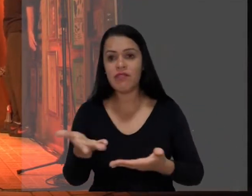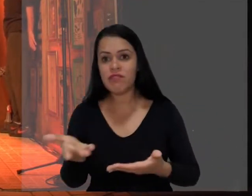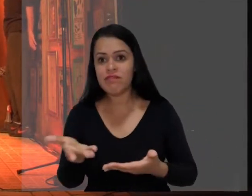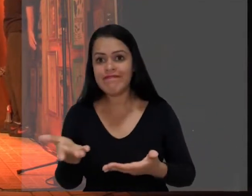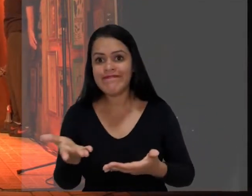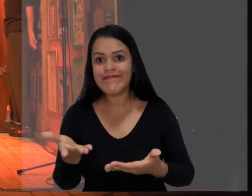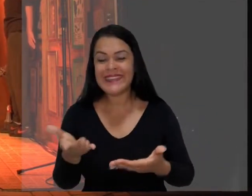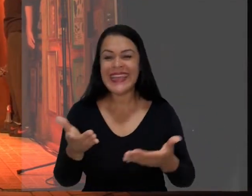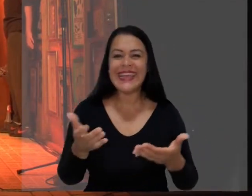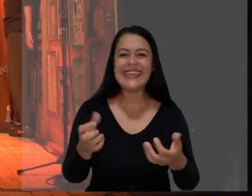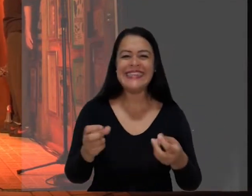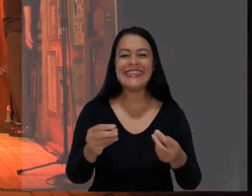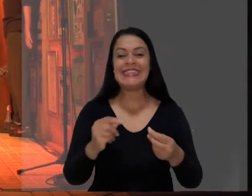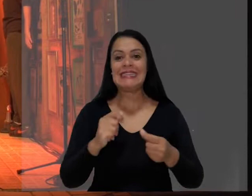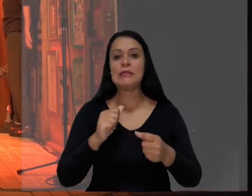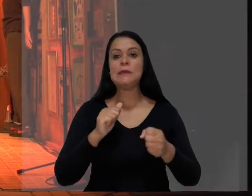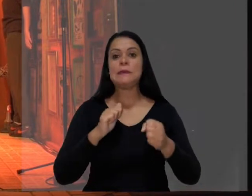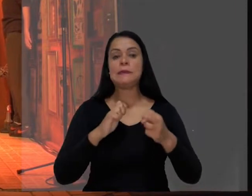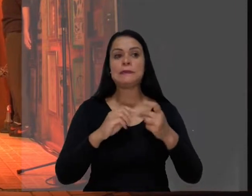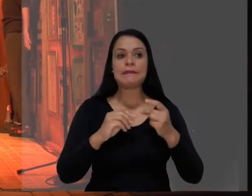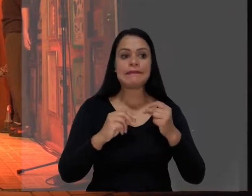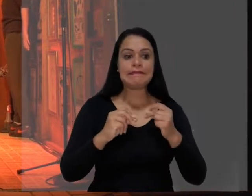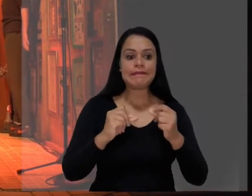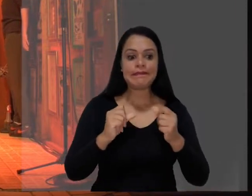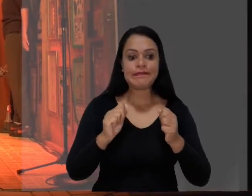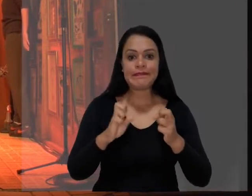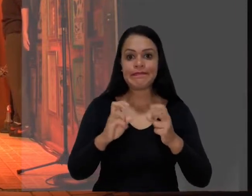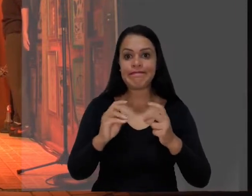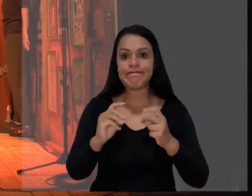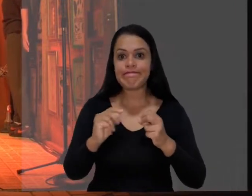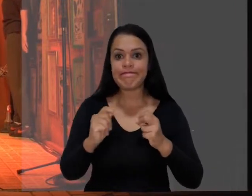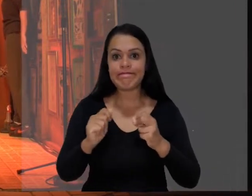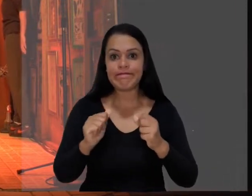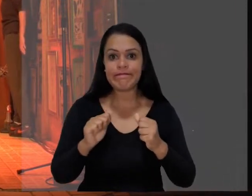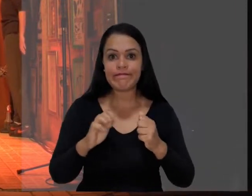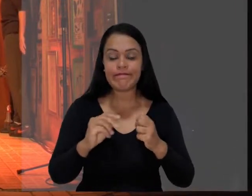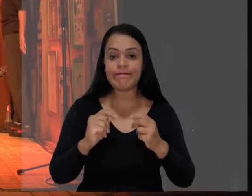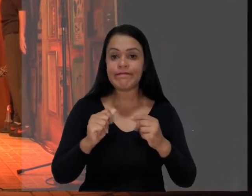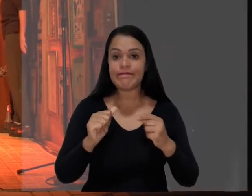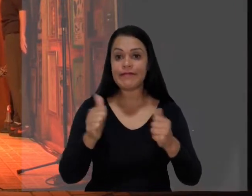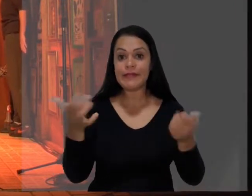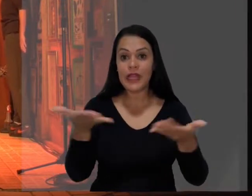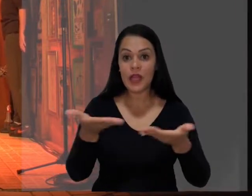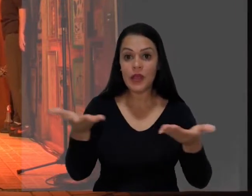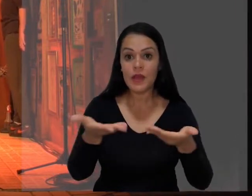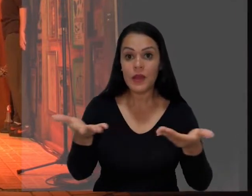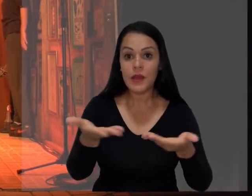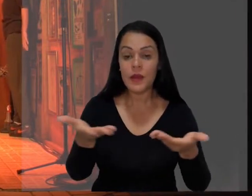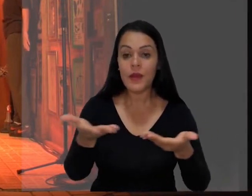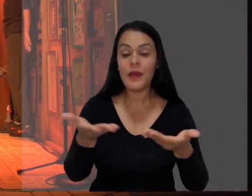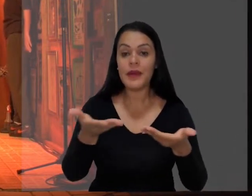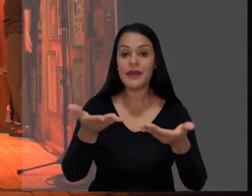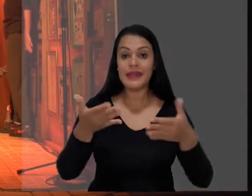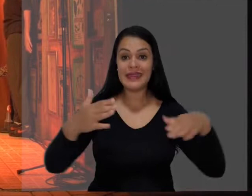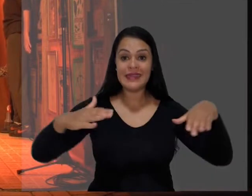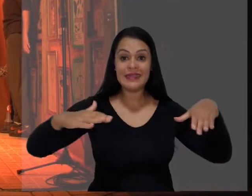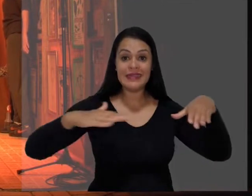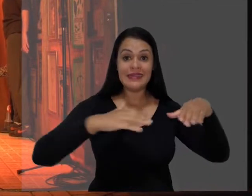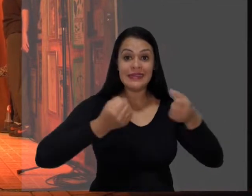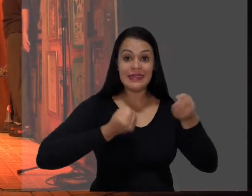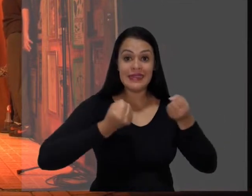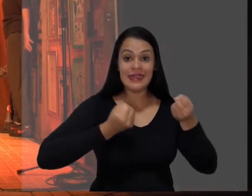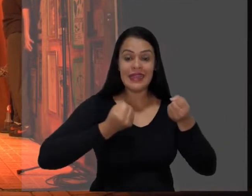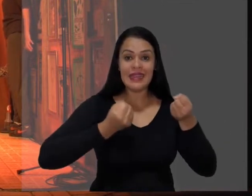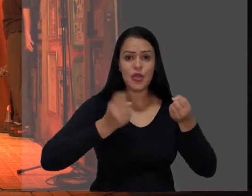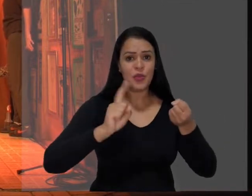que eu... O que eu quis dizer é que agora essa garagem não é